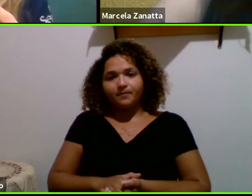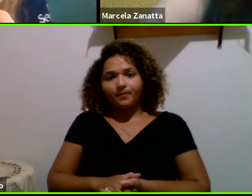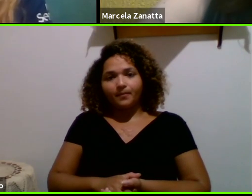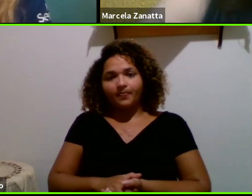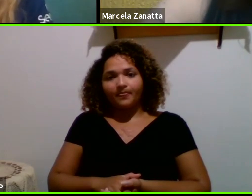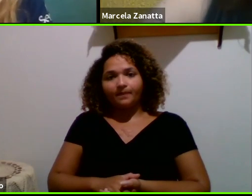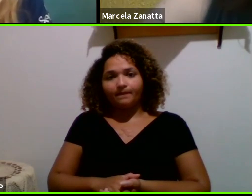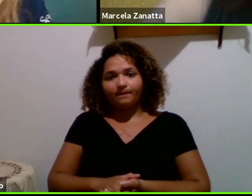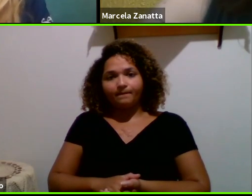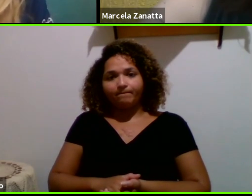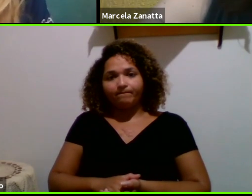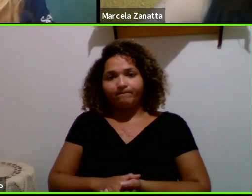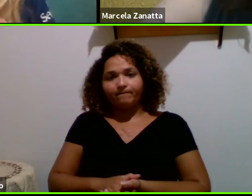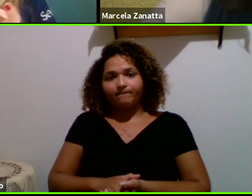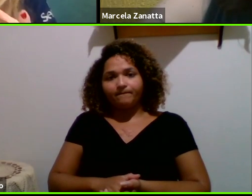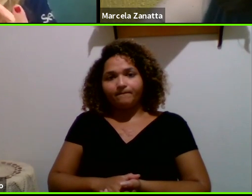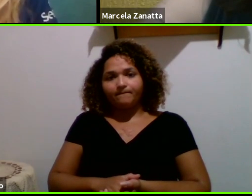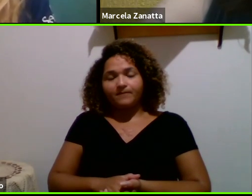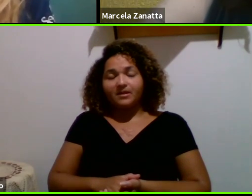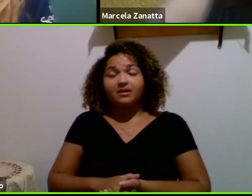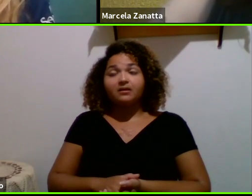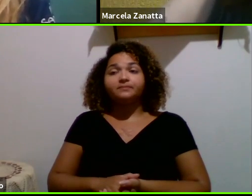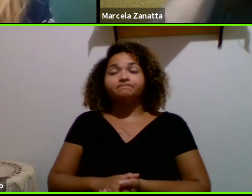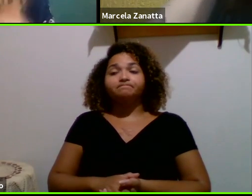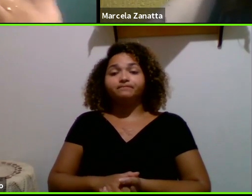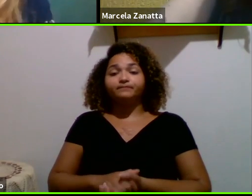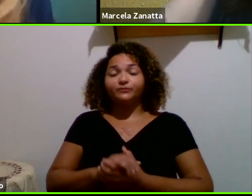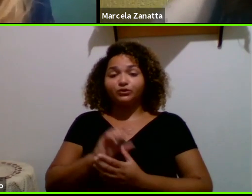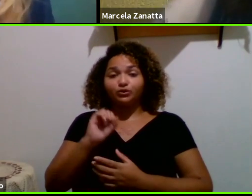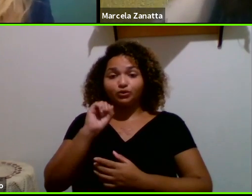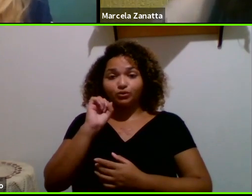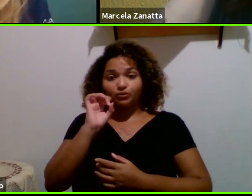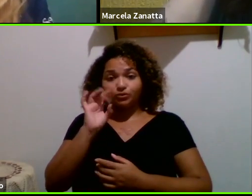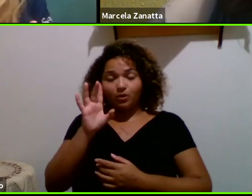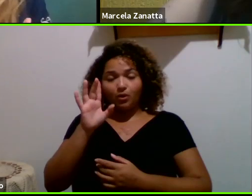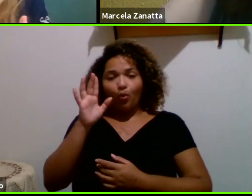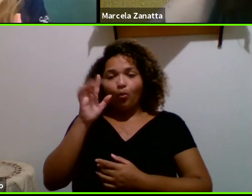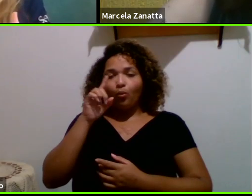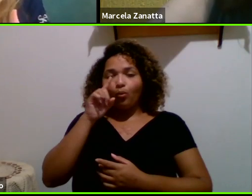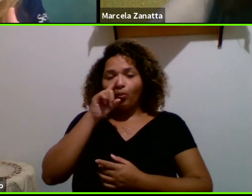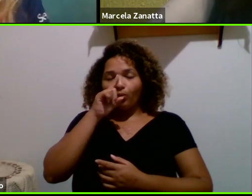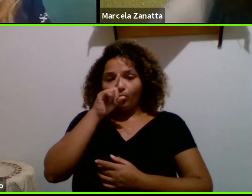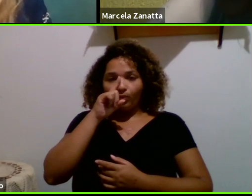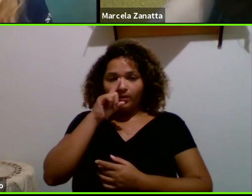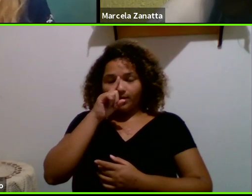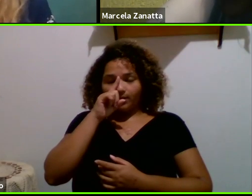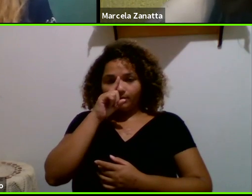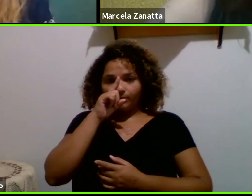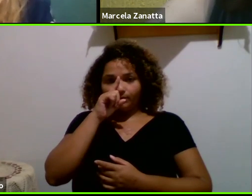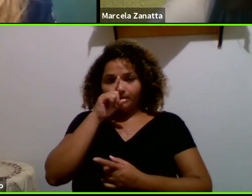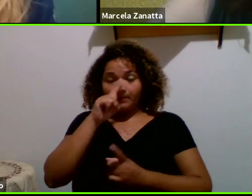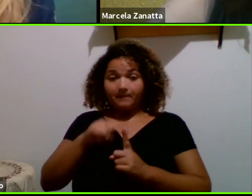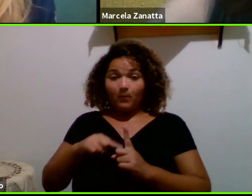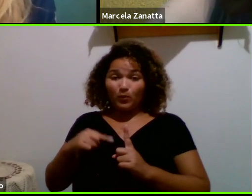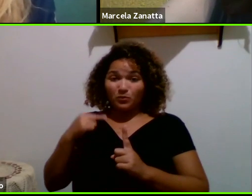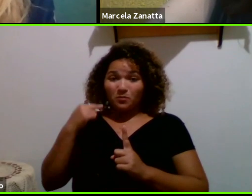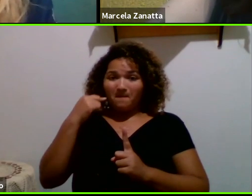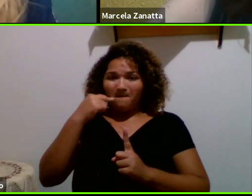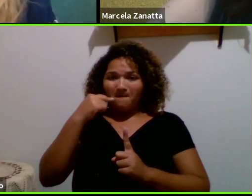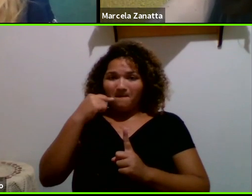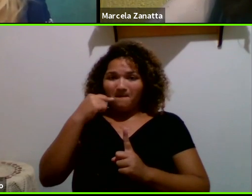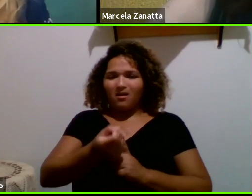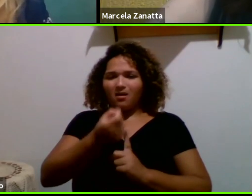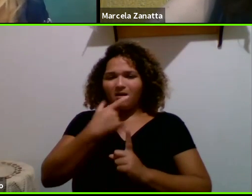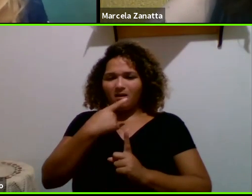mais eu faço intervenção, quanto mais eu manipulo o parto, muitas vezes eu atrapalho a evolução